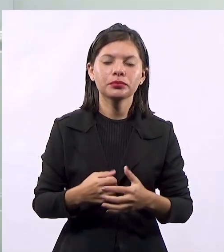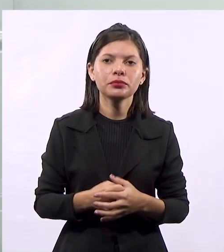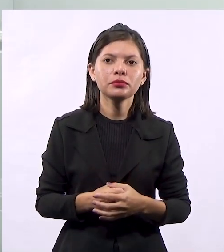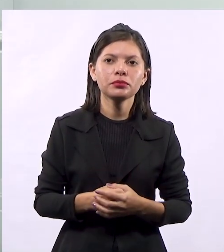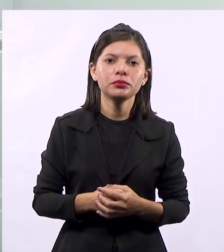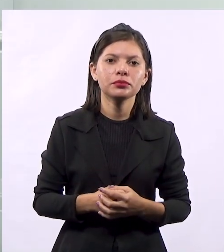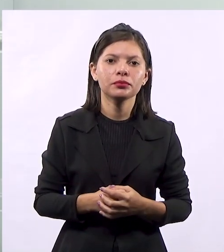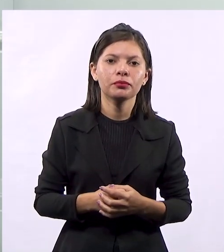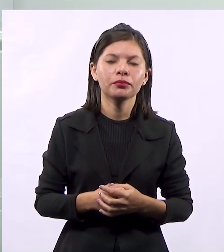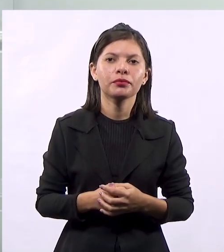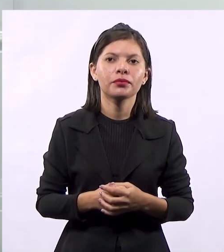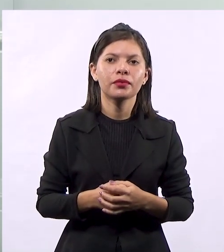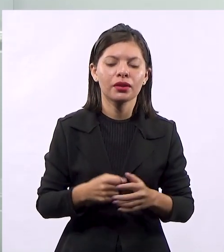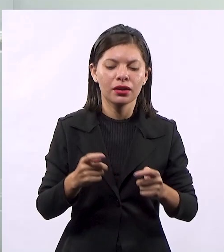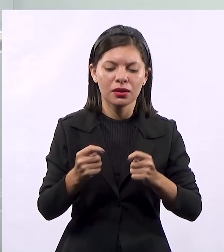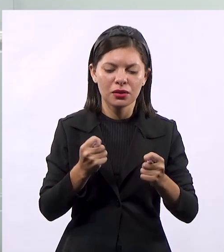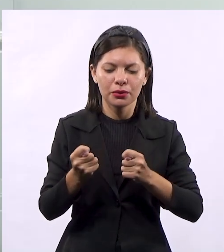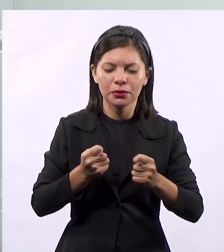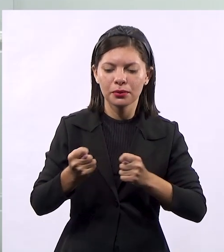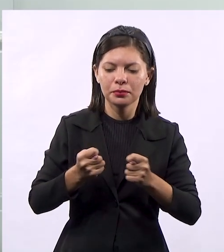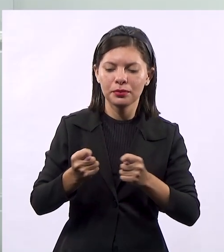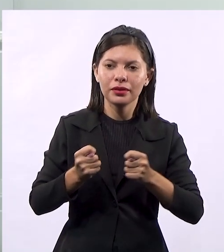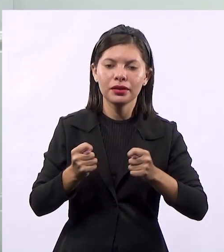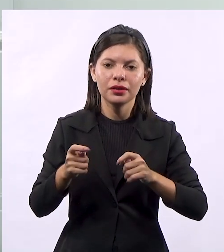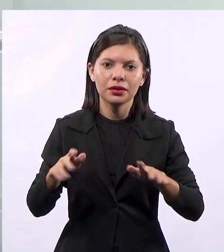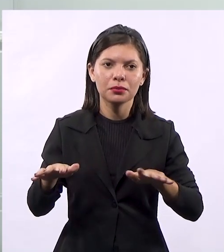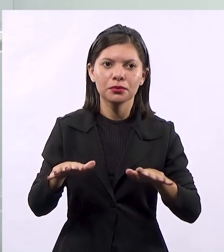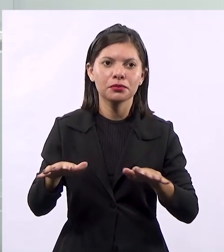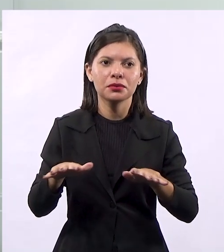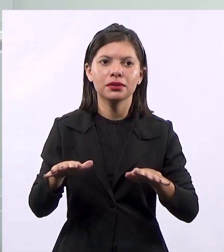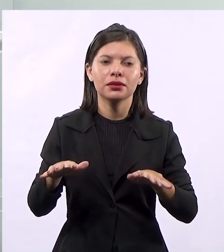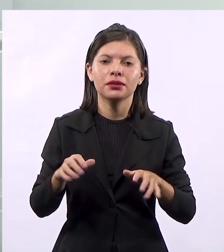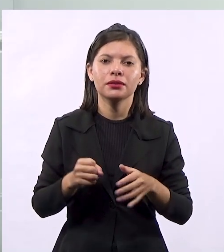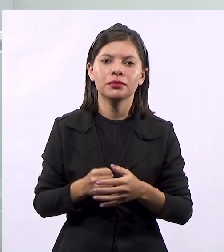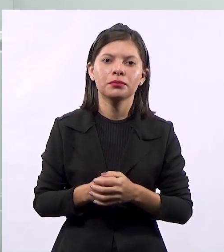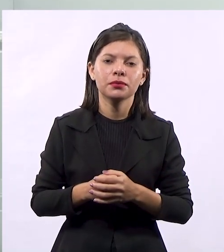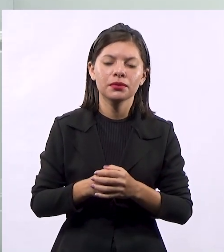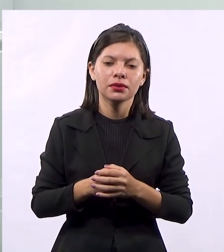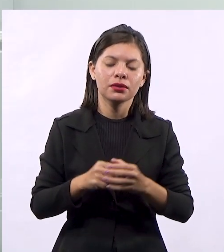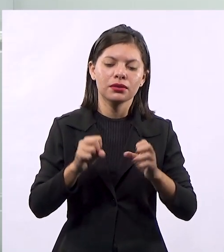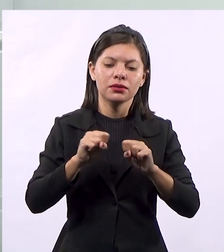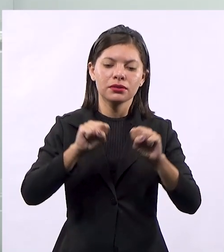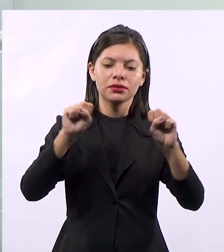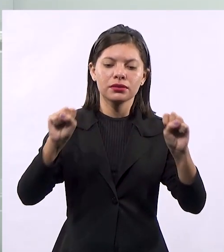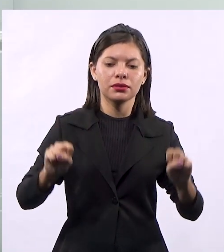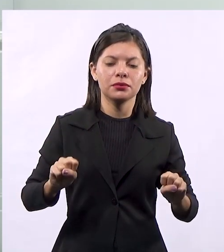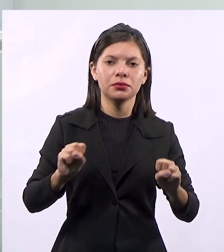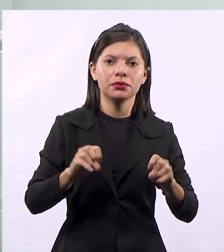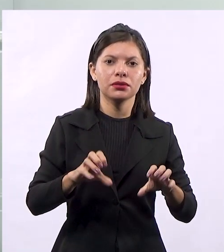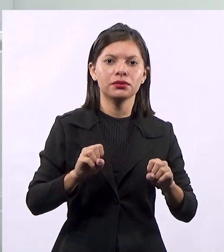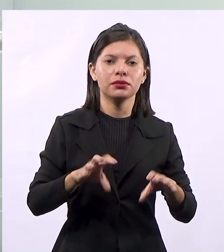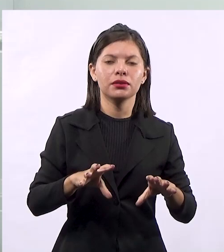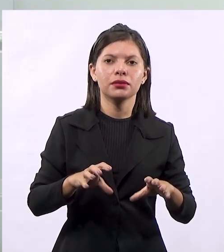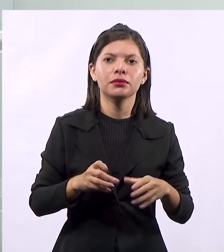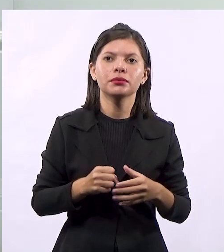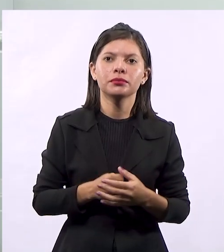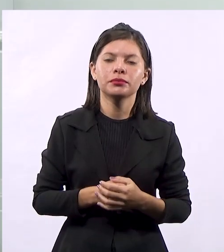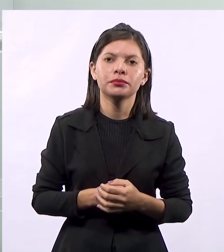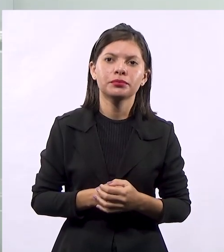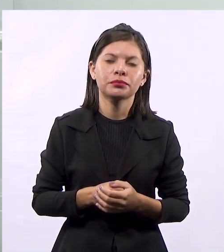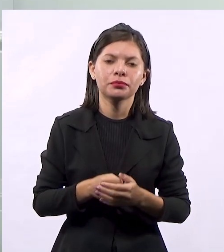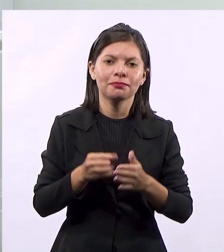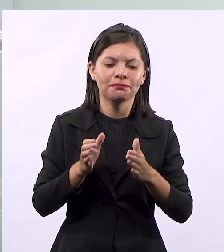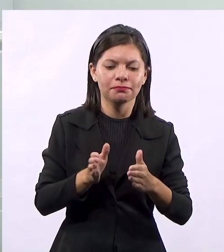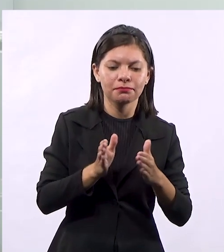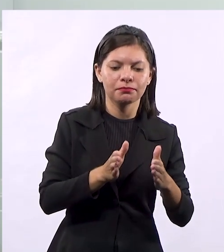fins de ingresso, de participação no mercado, com fins de movimentar a